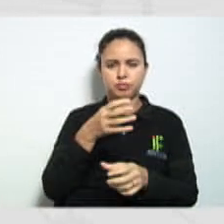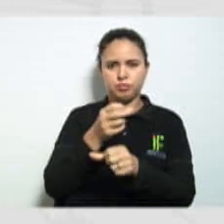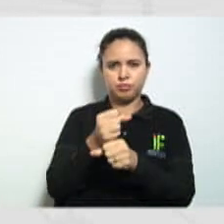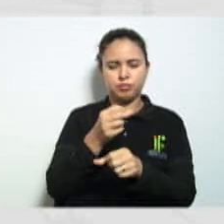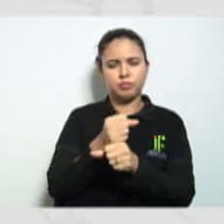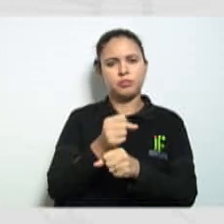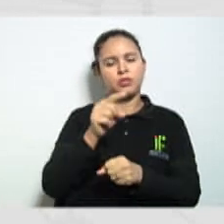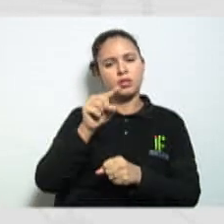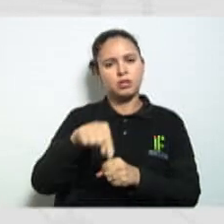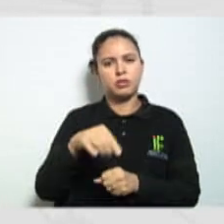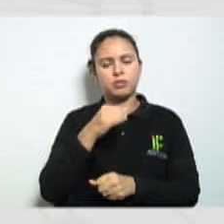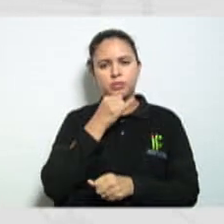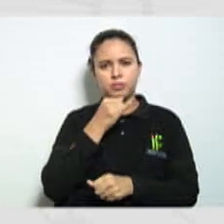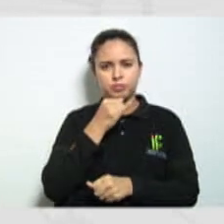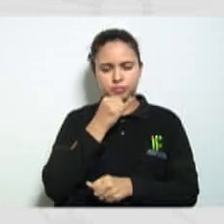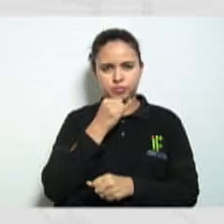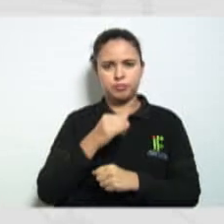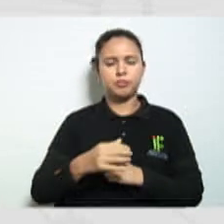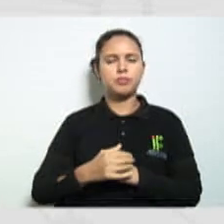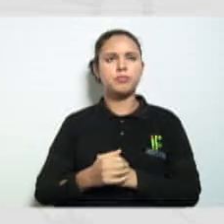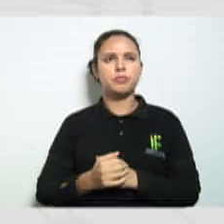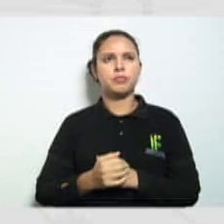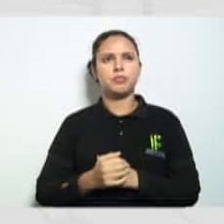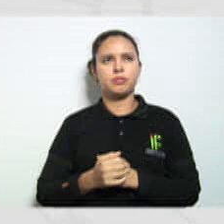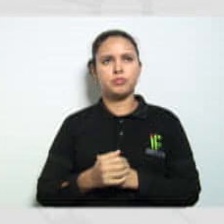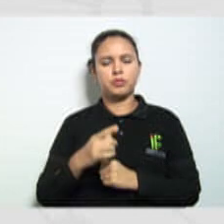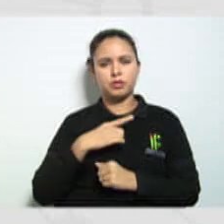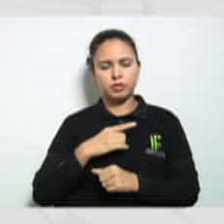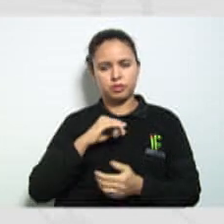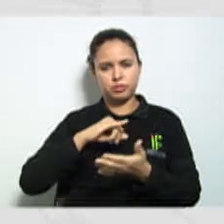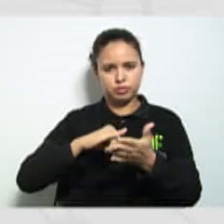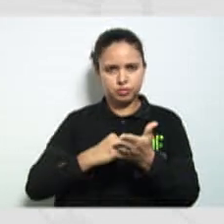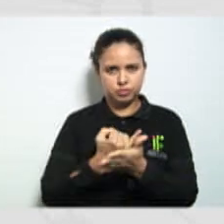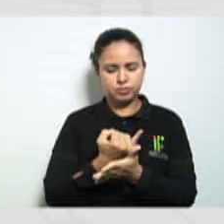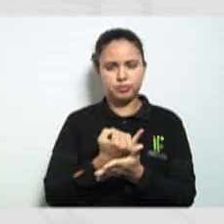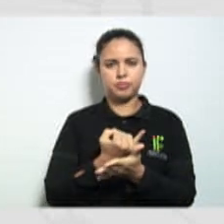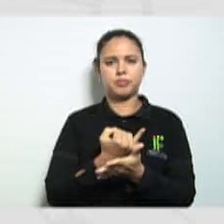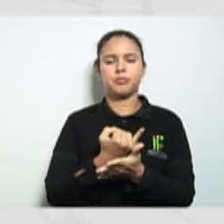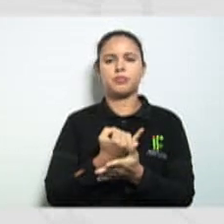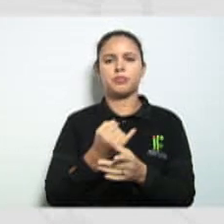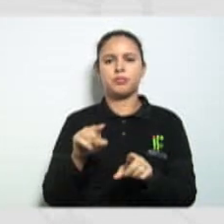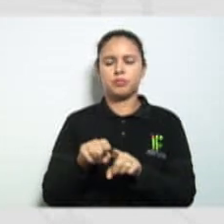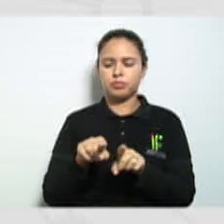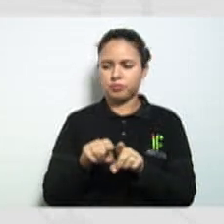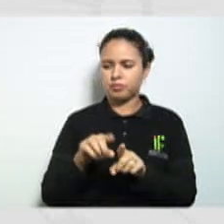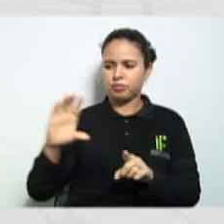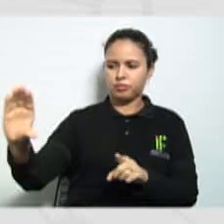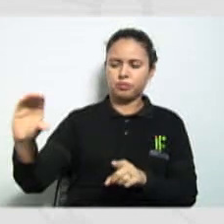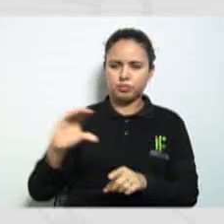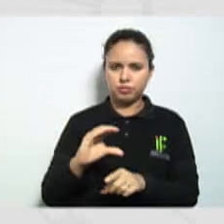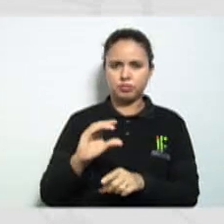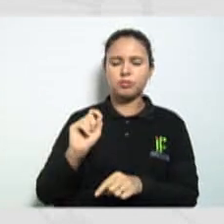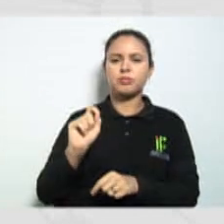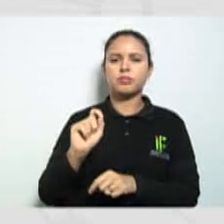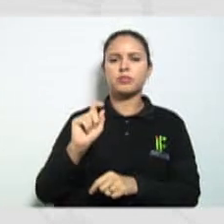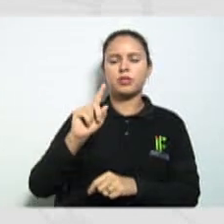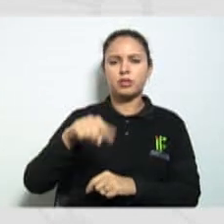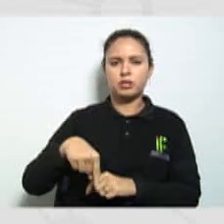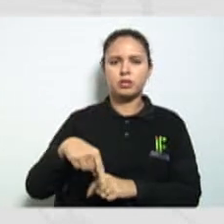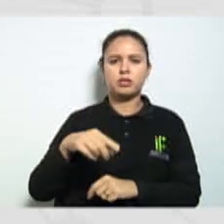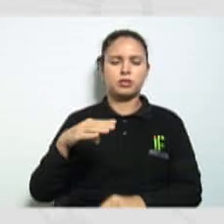é um exemplo de segunda fórmula. Então, nós temos juros, esse recebimento foi